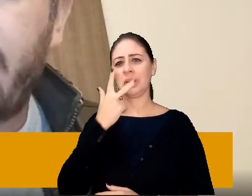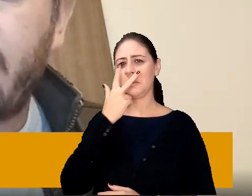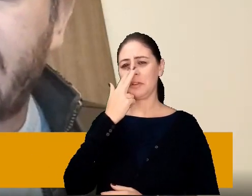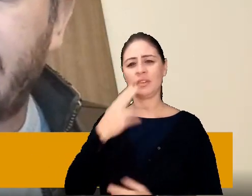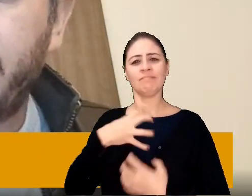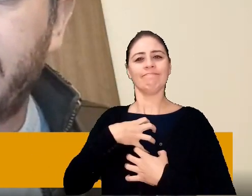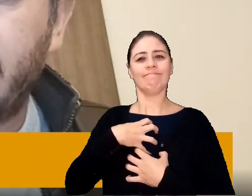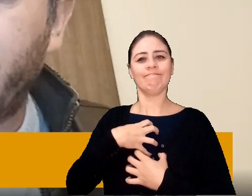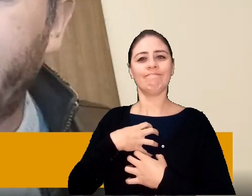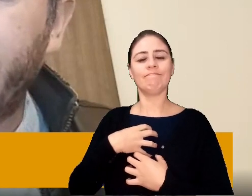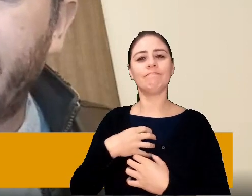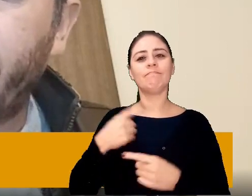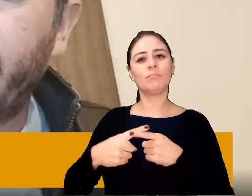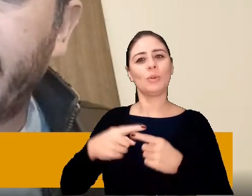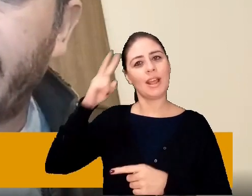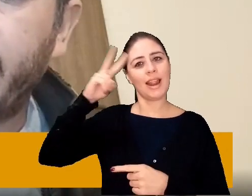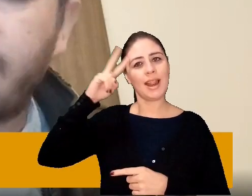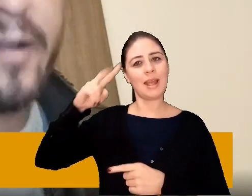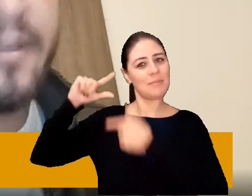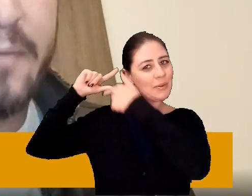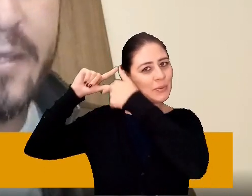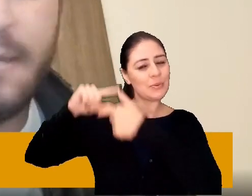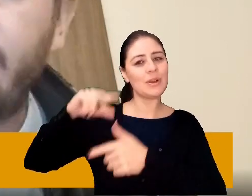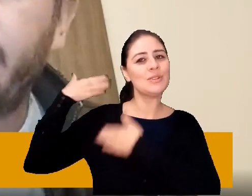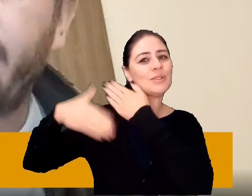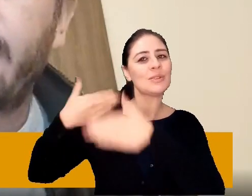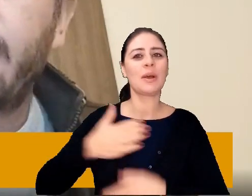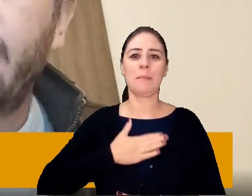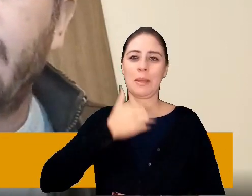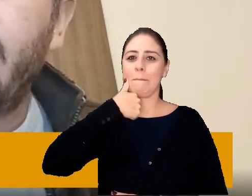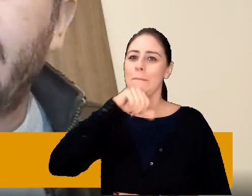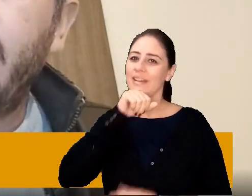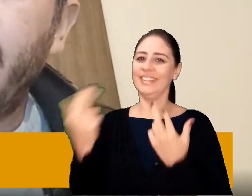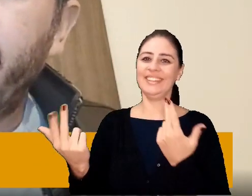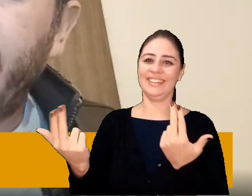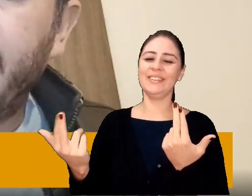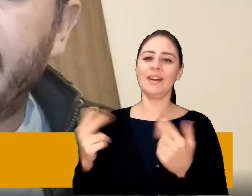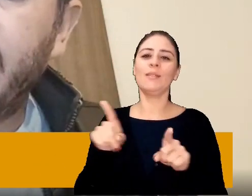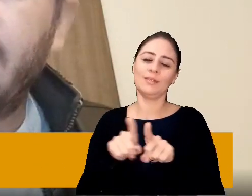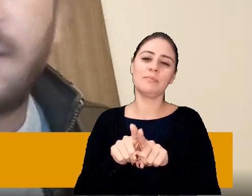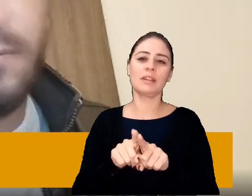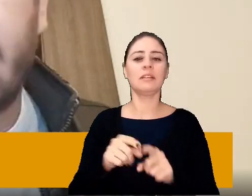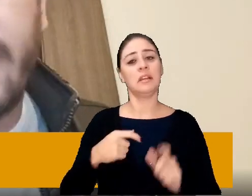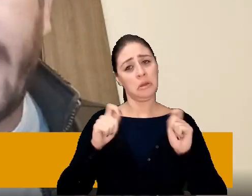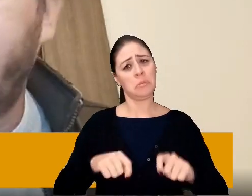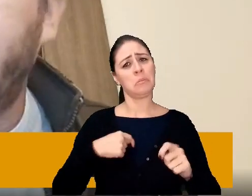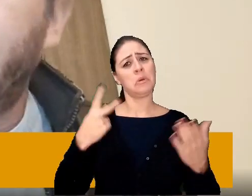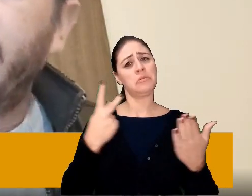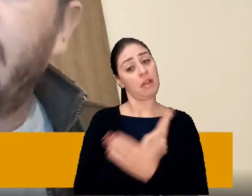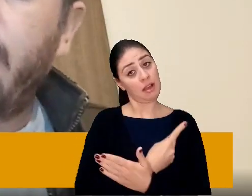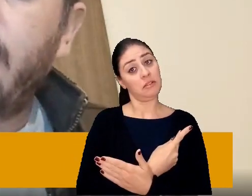Eu achei assim, me tocou porque lembra um pouco a trajetória da minha mãe também. E eu fiquei pensando o seguinte, posso estar